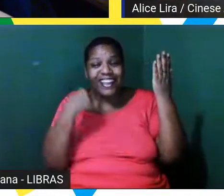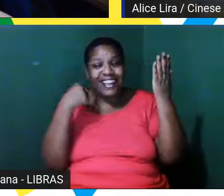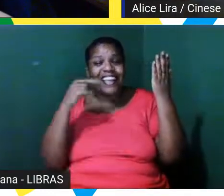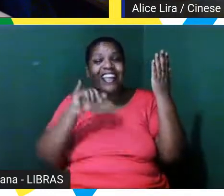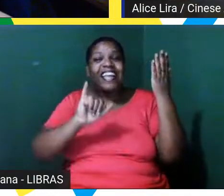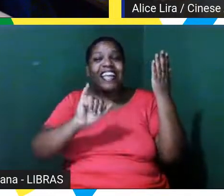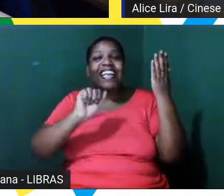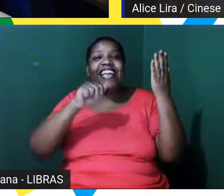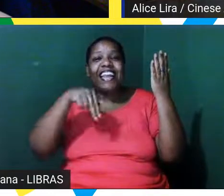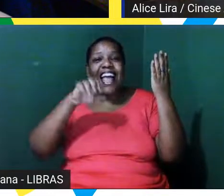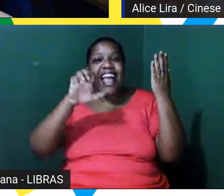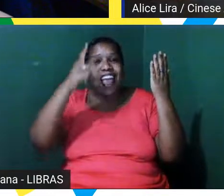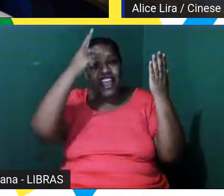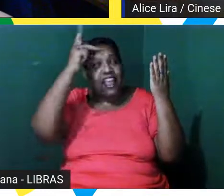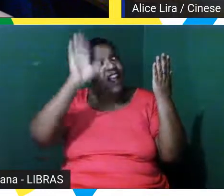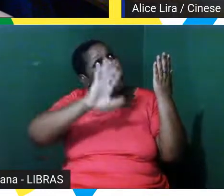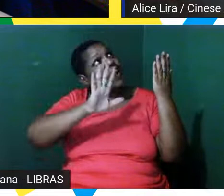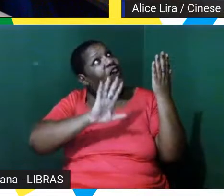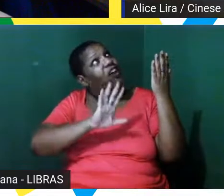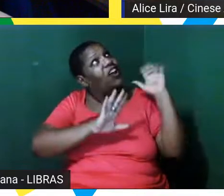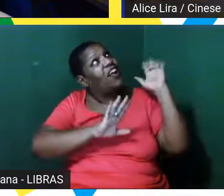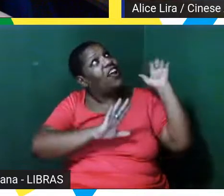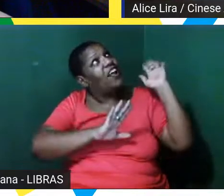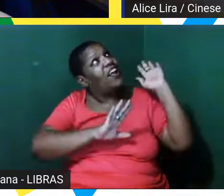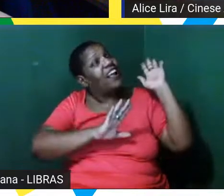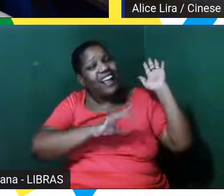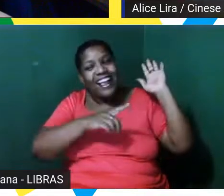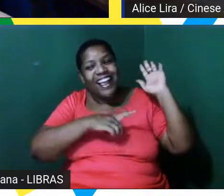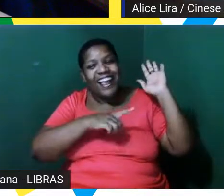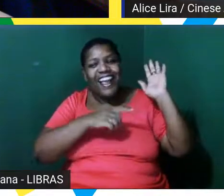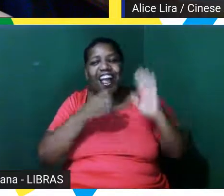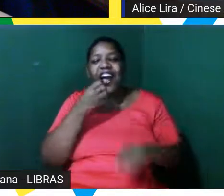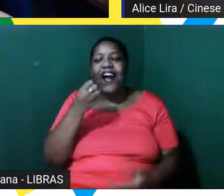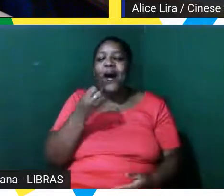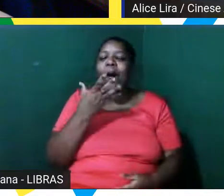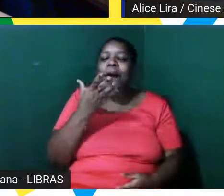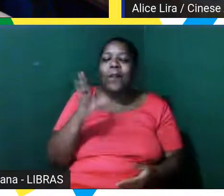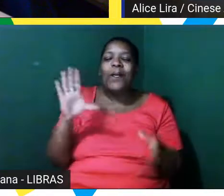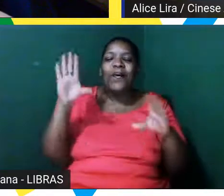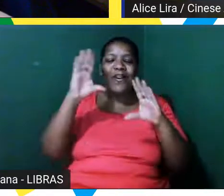dá um boa noite para o pessoal a mãe e